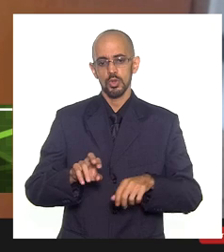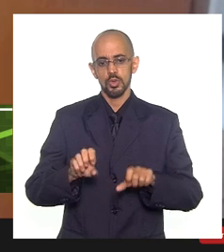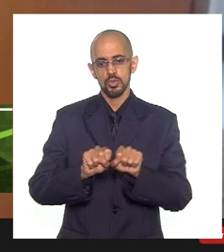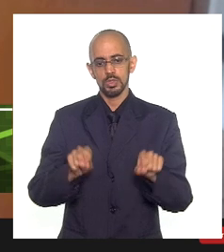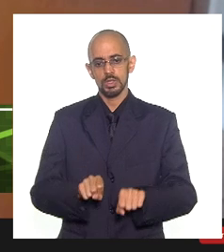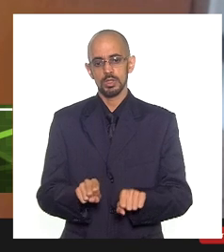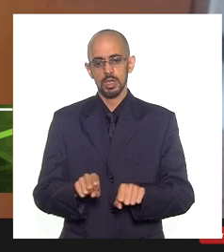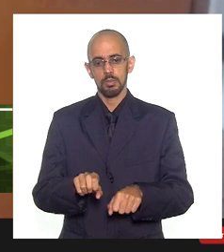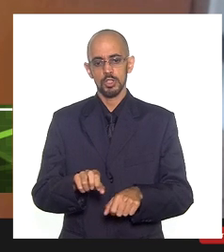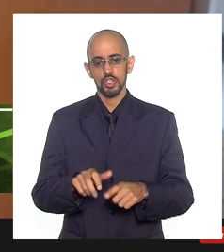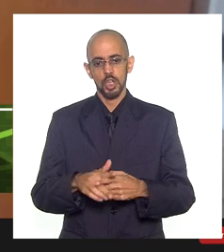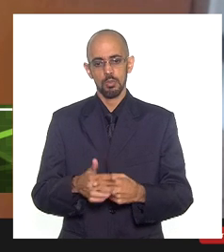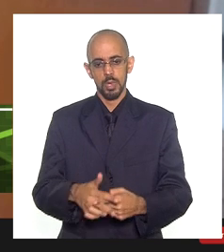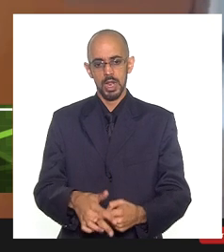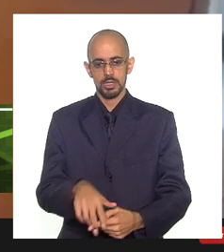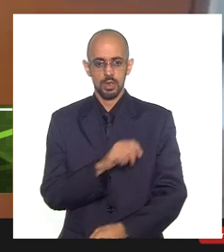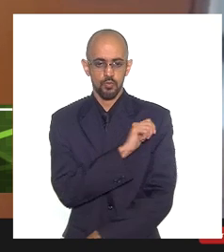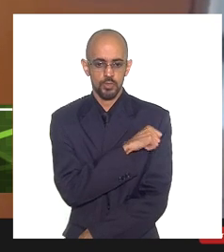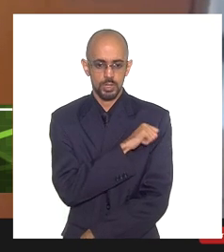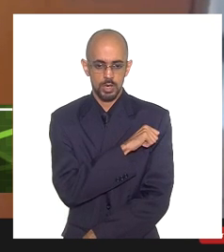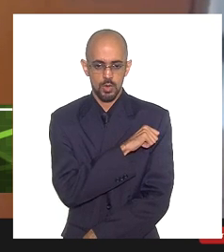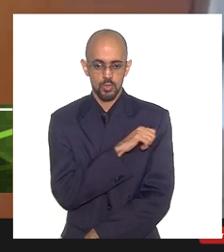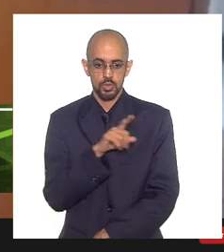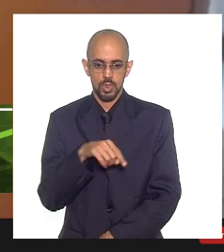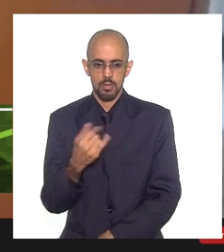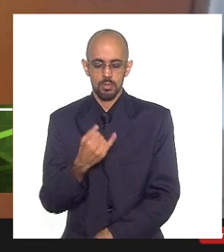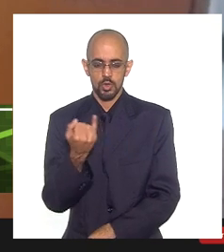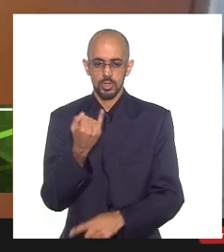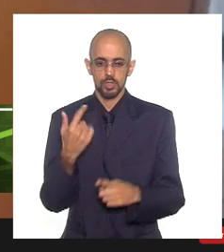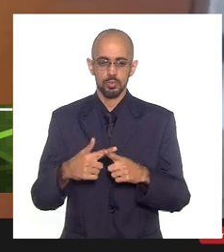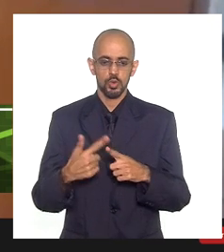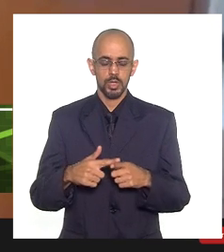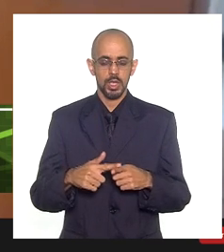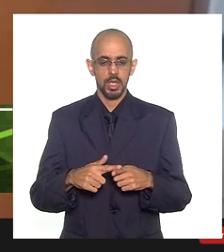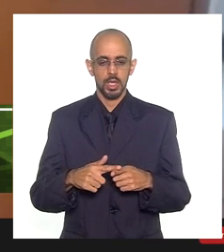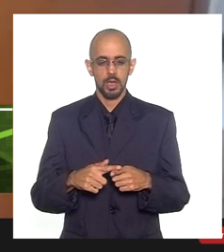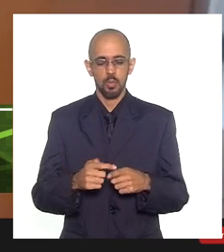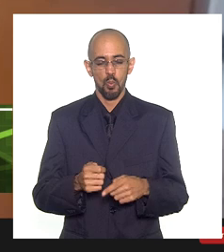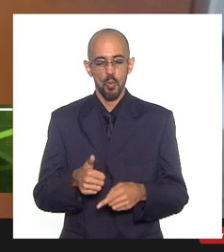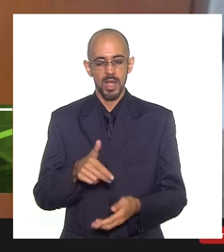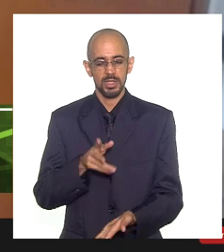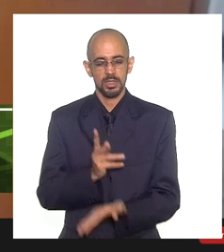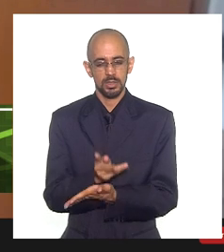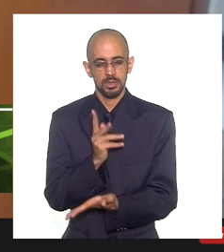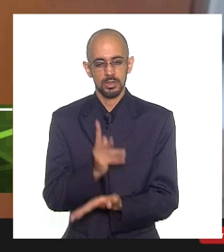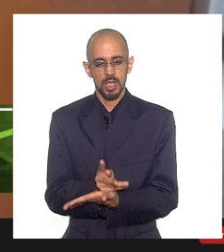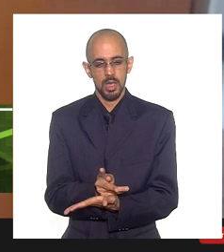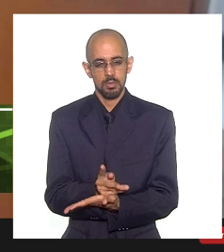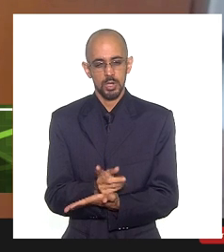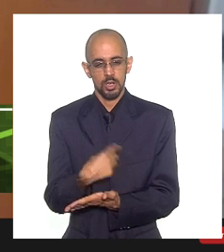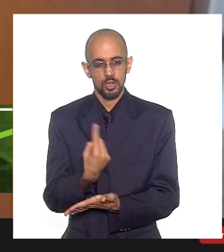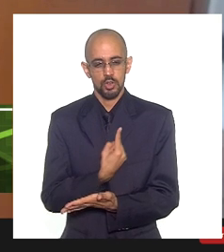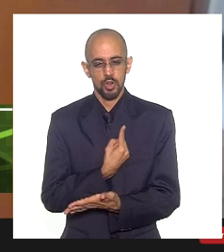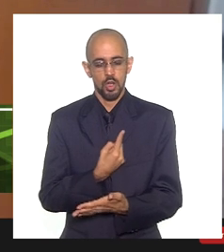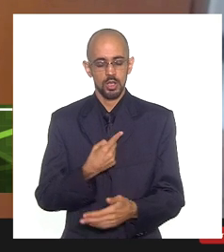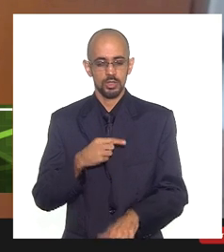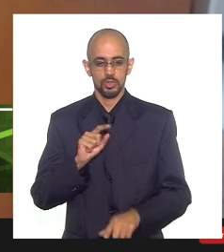muito importante porque quase sempre nós temos os nossos